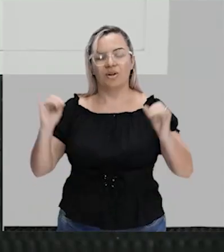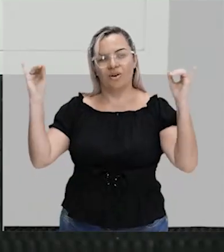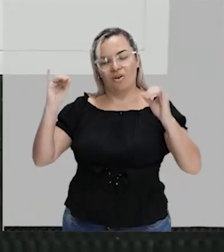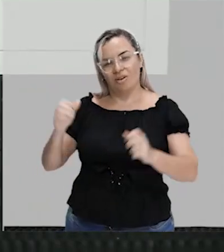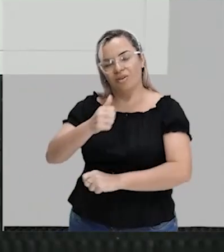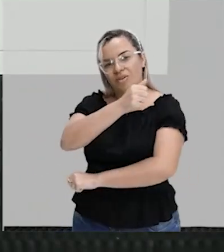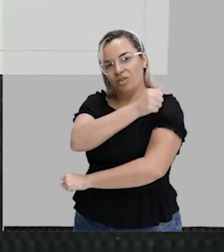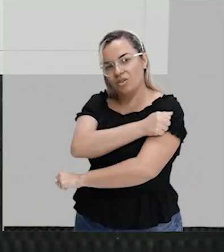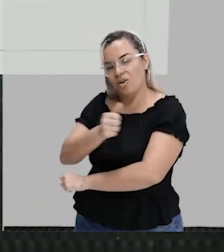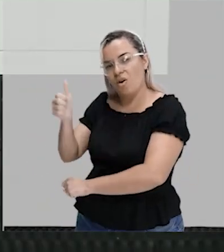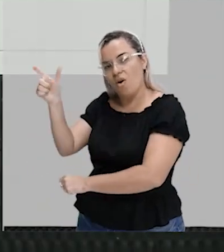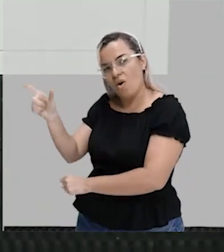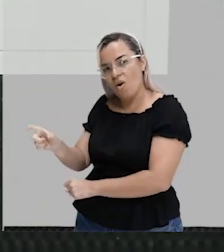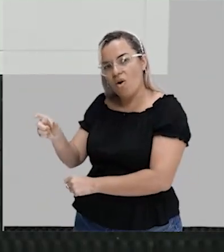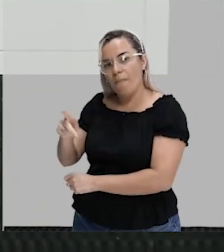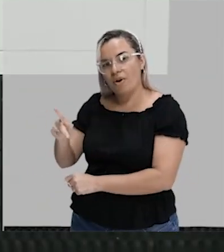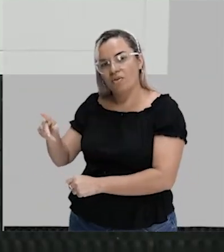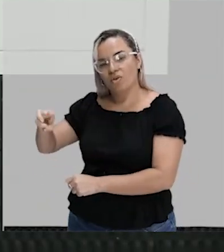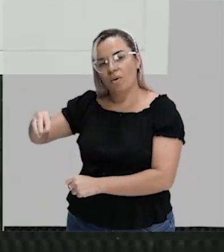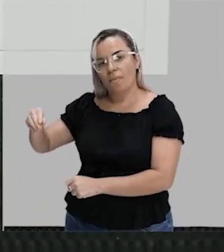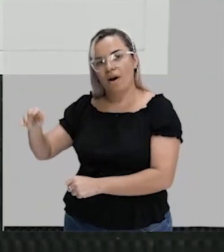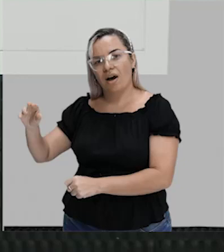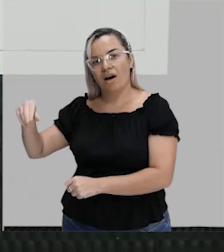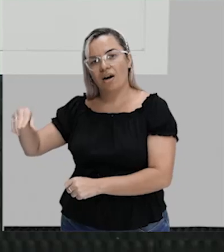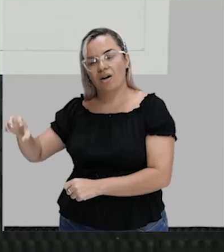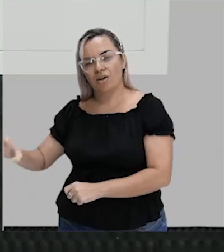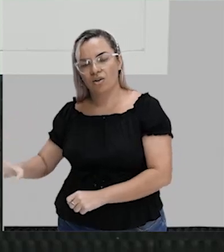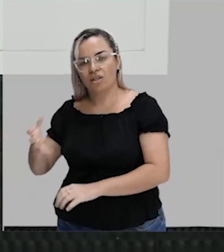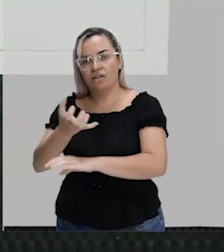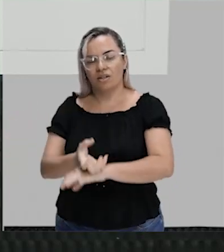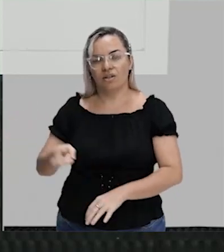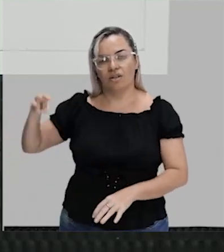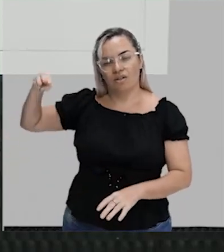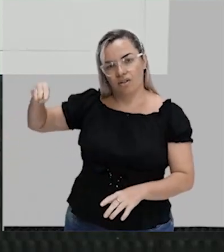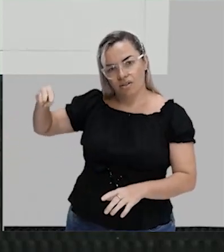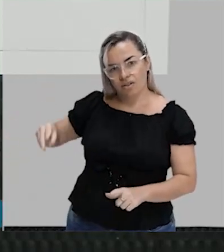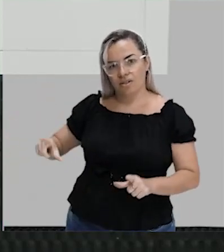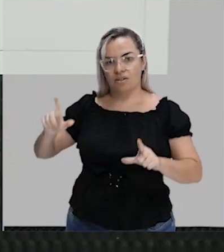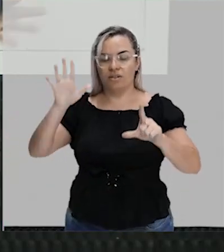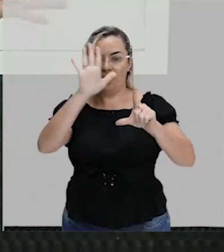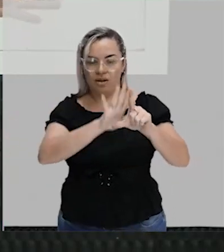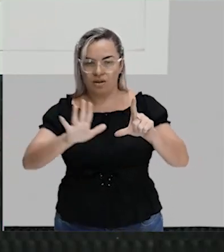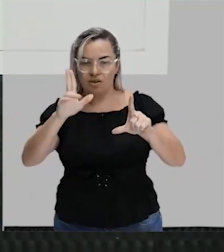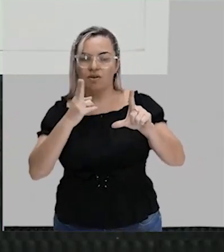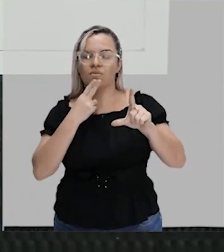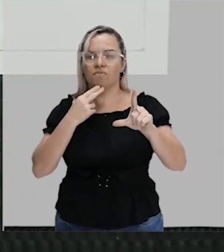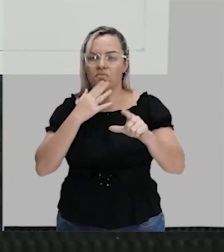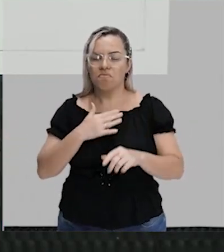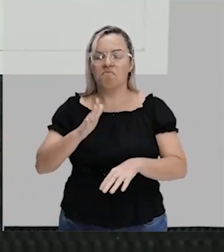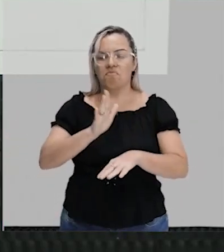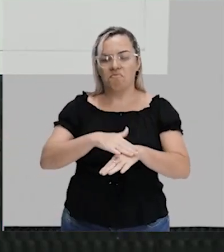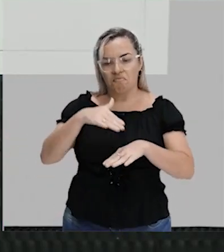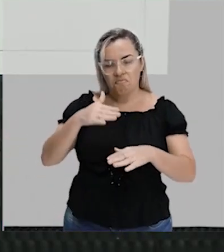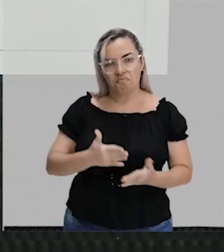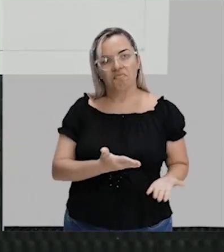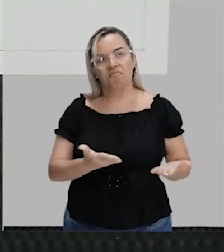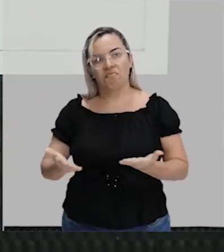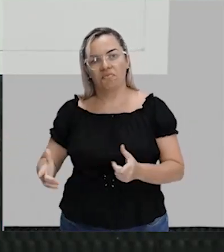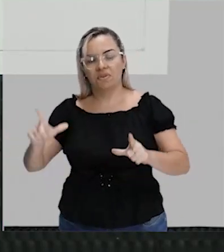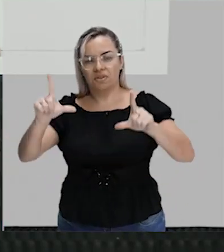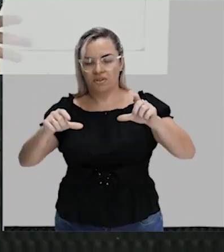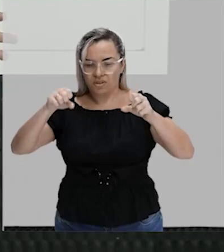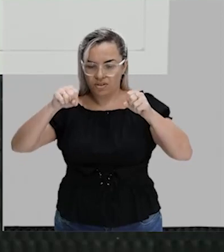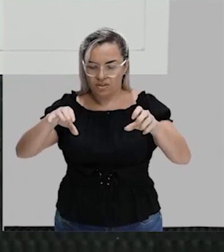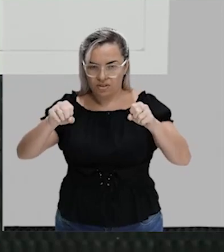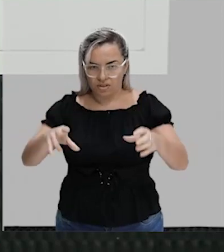Olá pessoal aqui é o professor Maroni Beckman professor de matemática da plataforma Gonçalves Dias mais uma vez com vocês aqui na TV educação